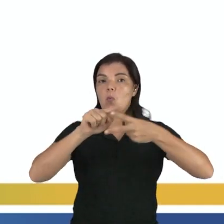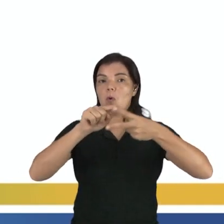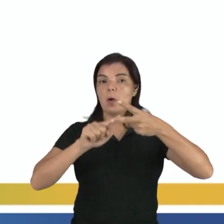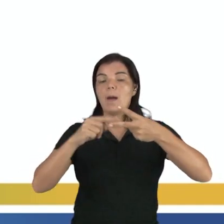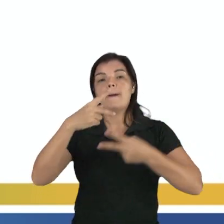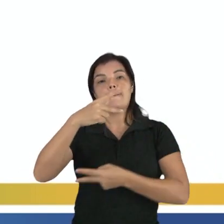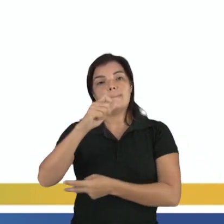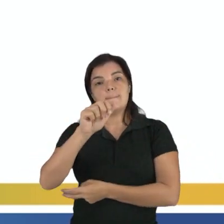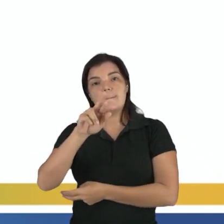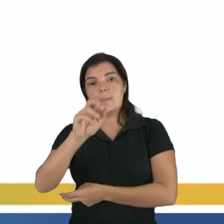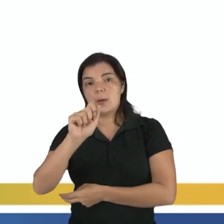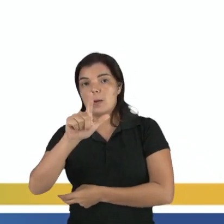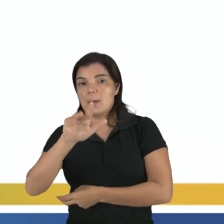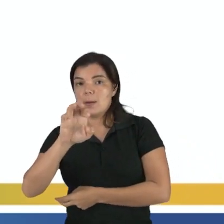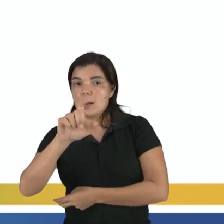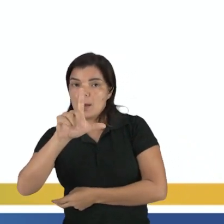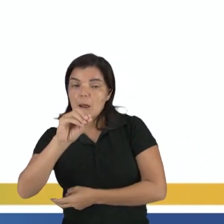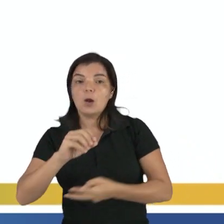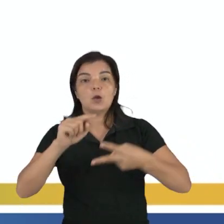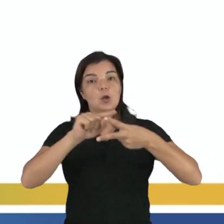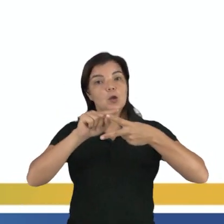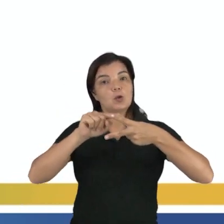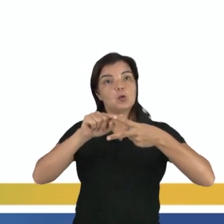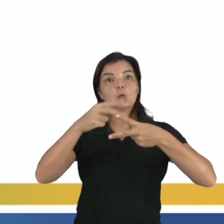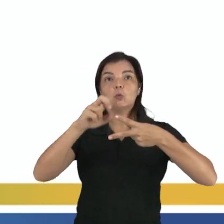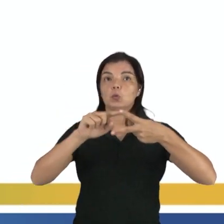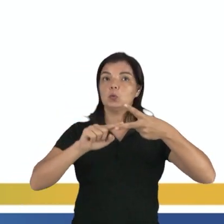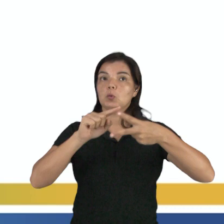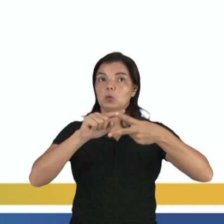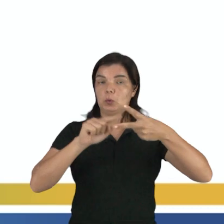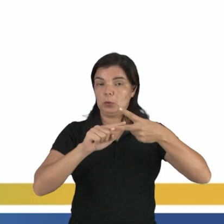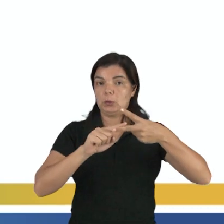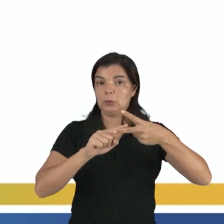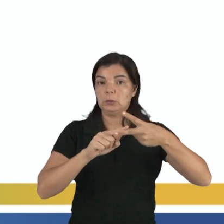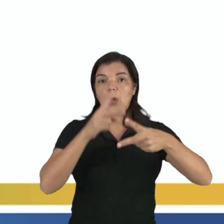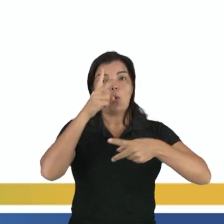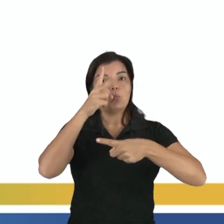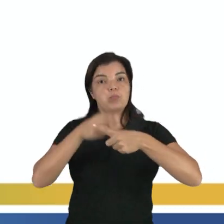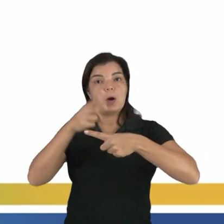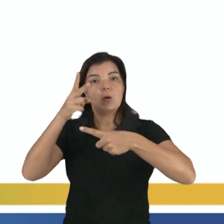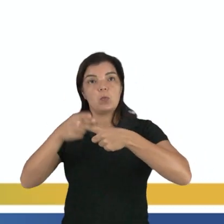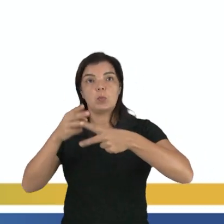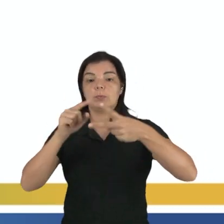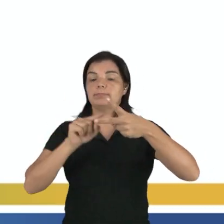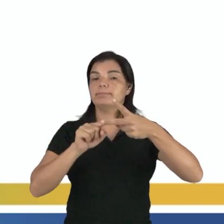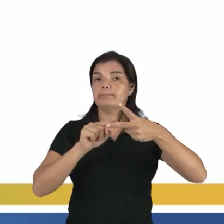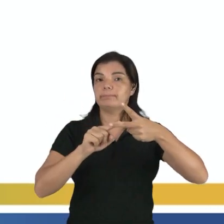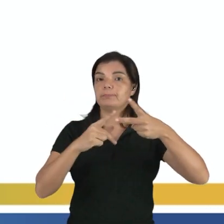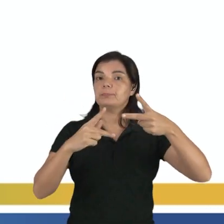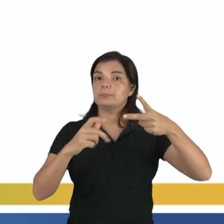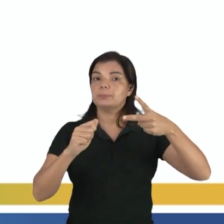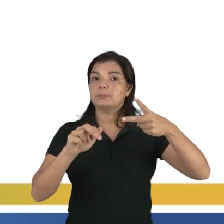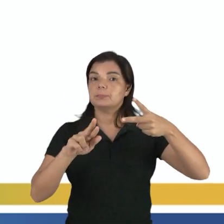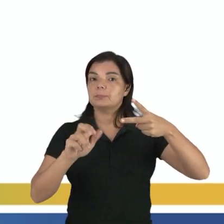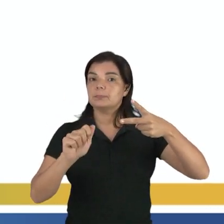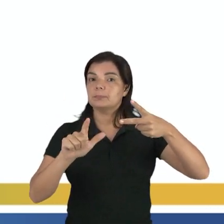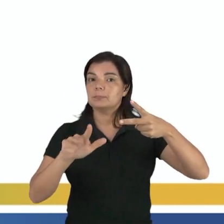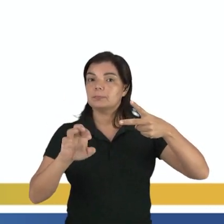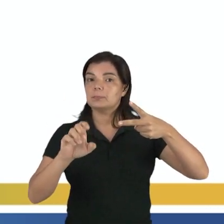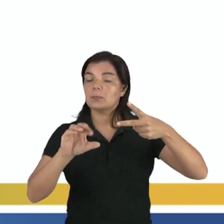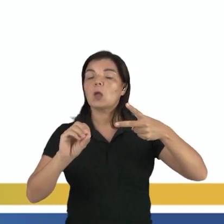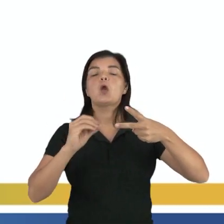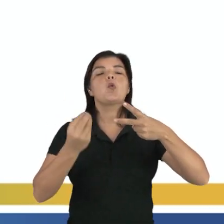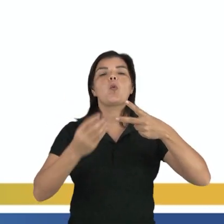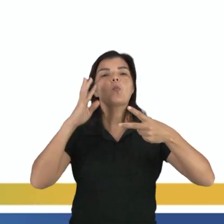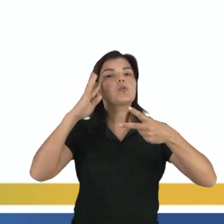quanto em paralelo esses dois aqui em cima vejo que eles estão aí série esse aqui tá em paralelo